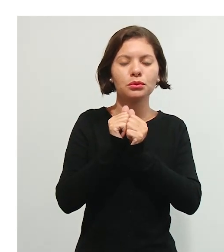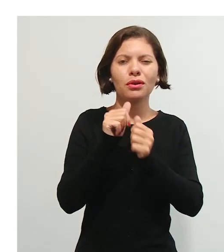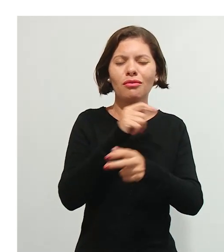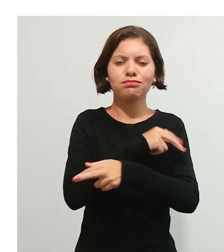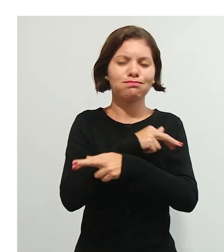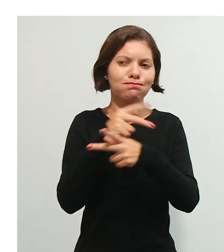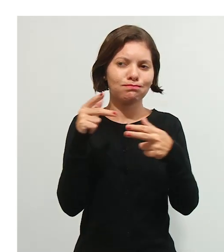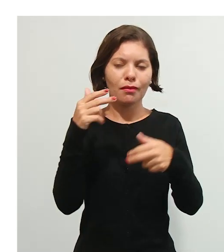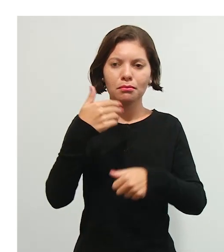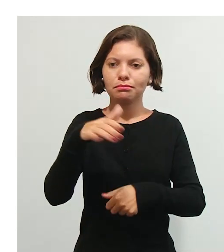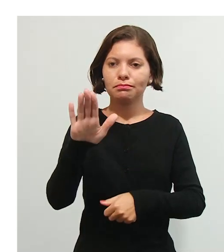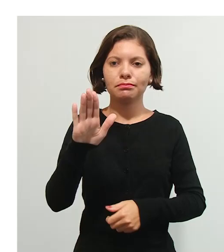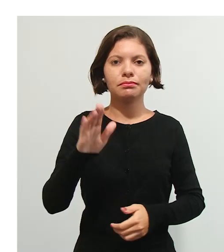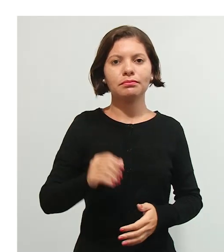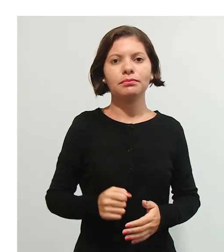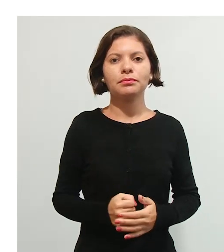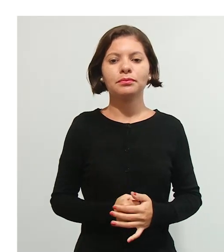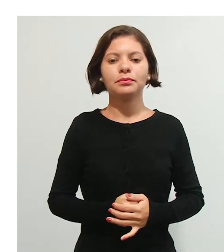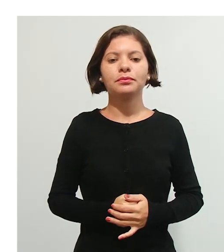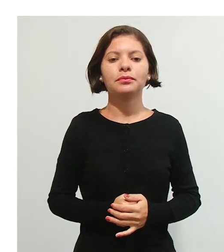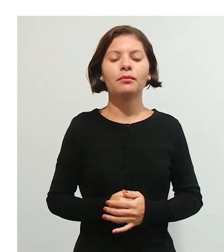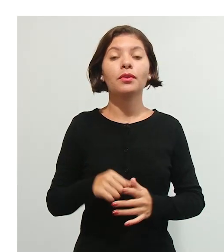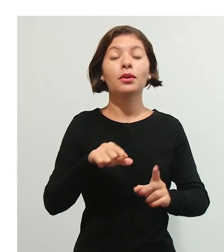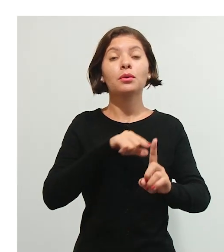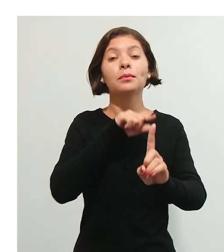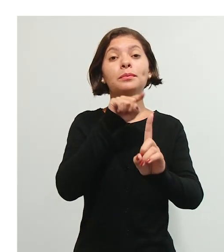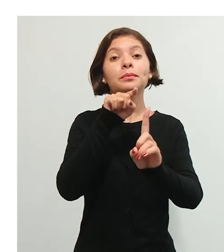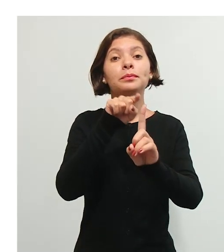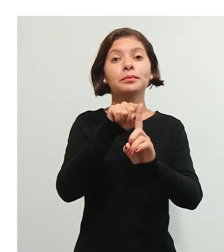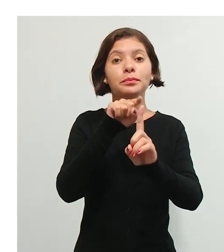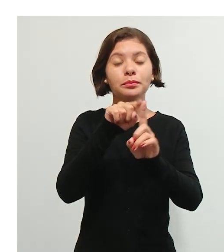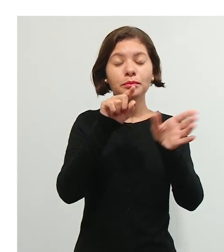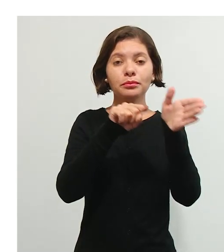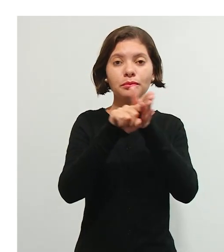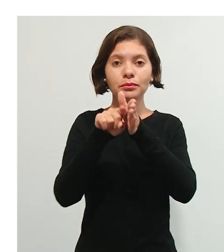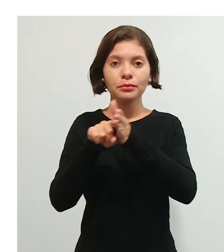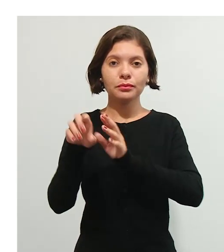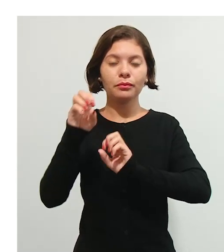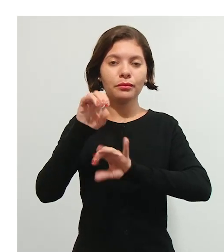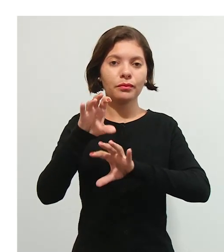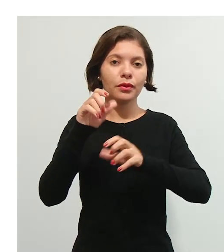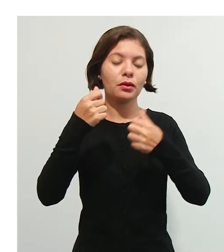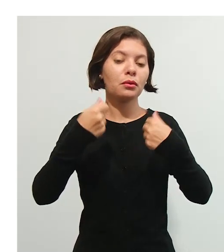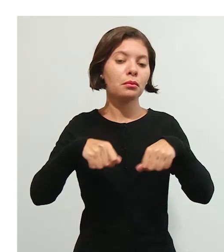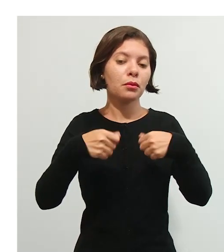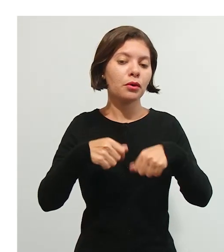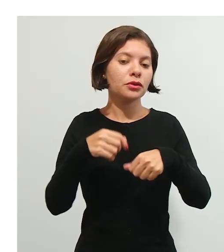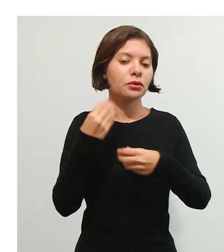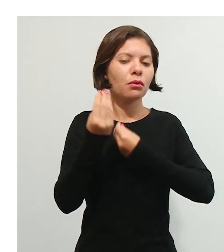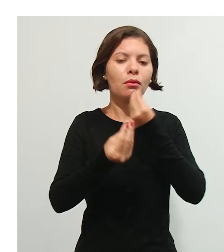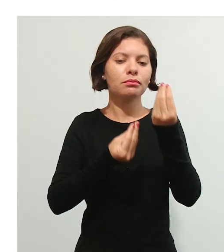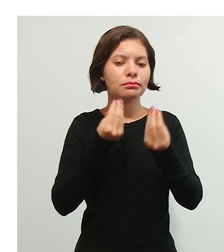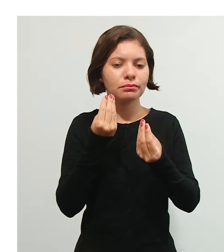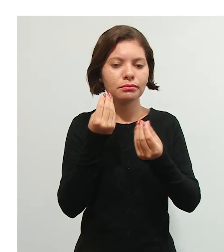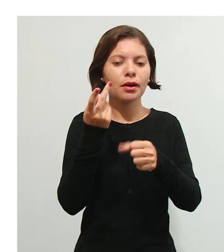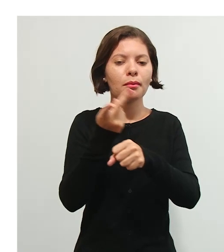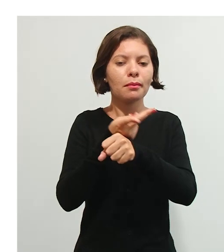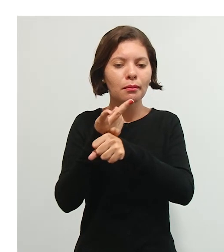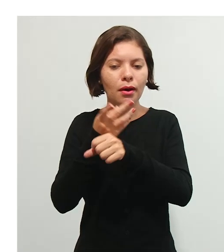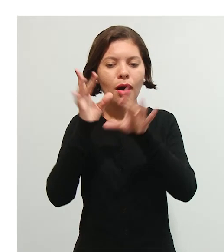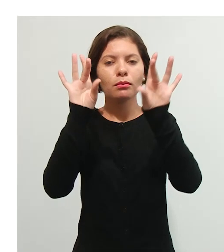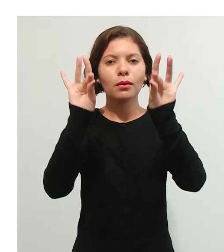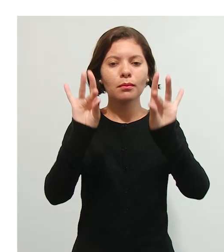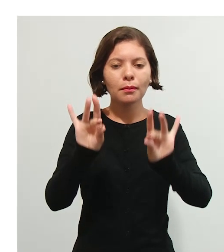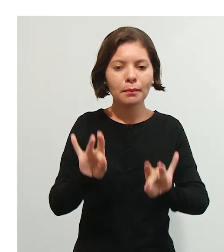etnográfica e outras quanto aos objetivos as pesquisas em educação poderão ser exploratória